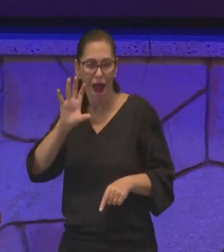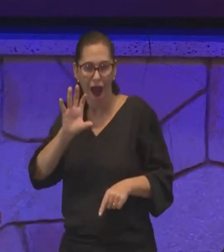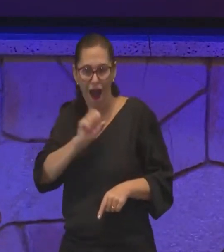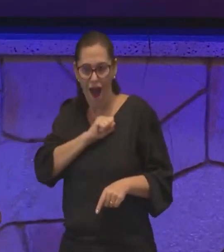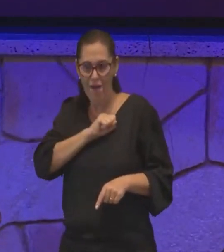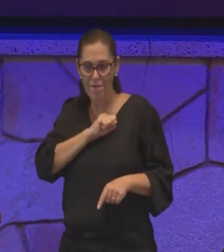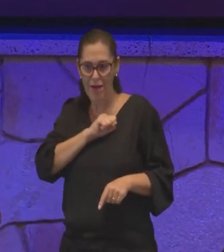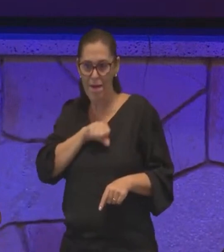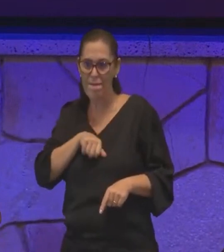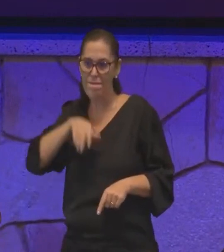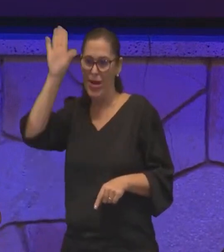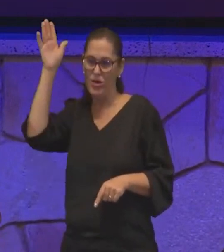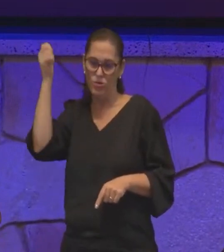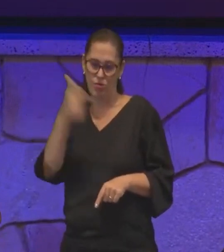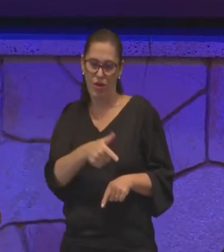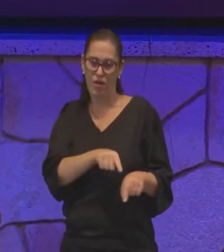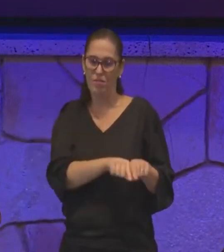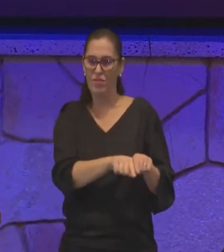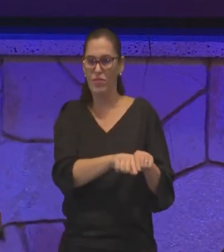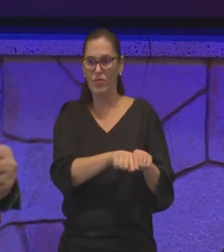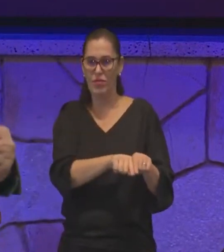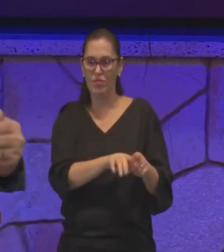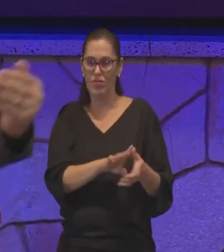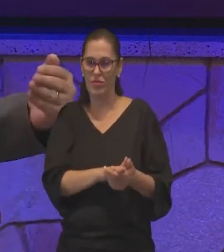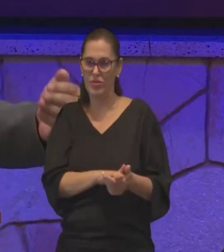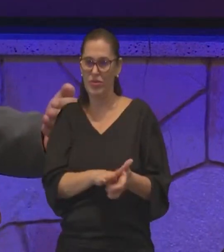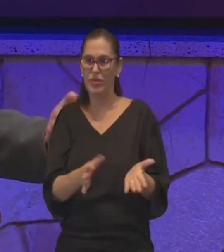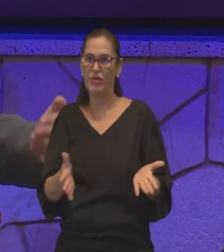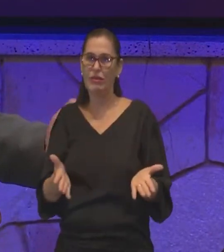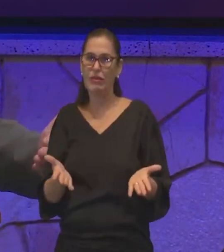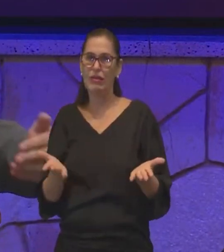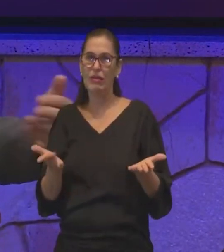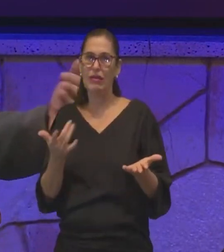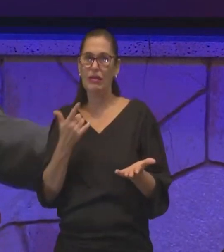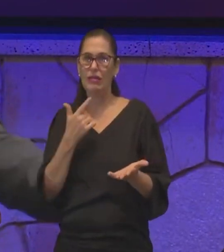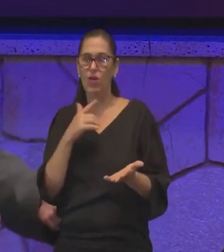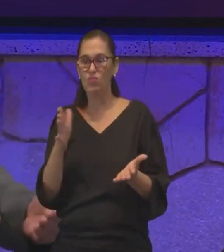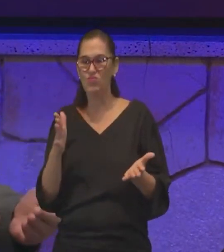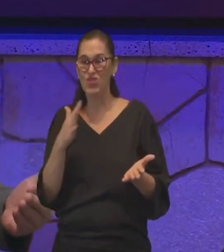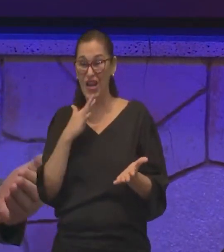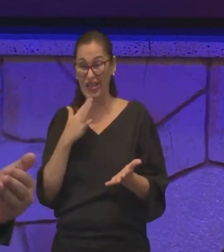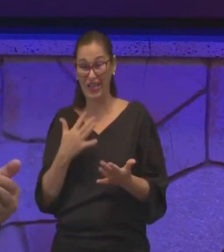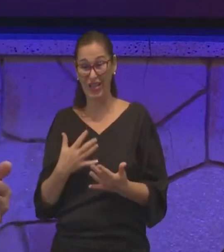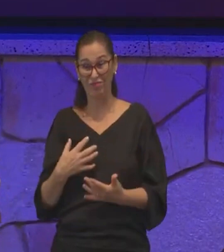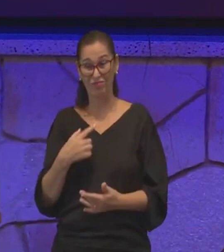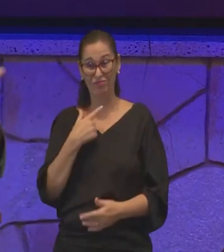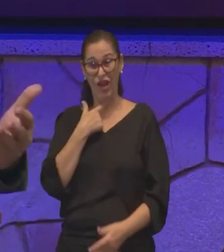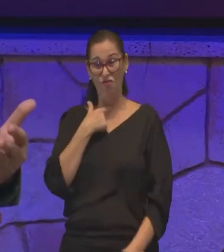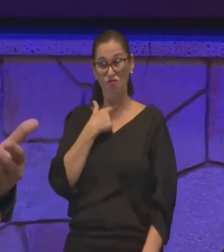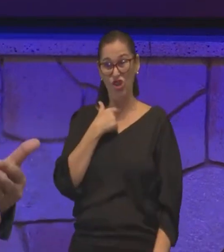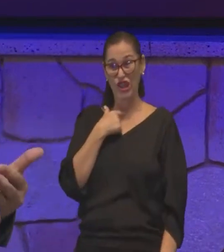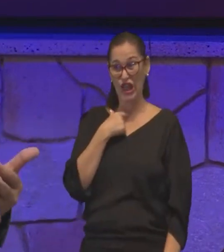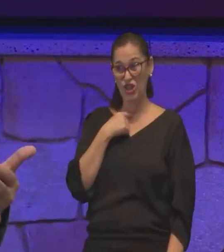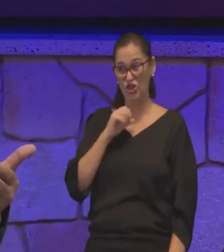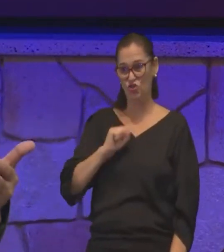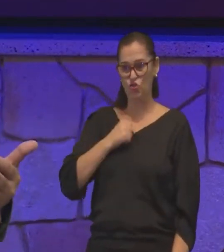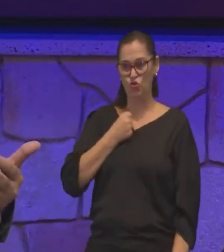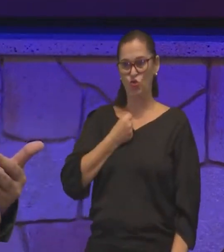José mais do que eles. Eles já possuem uma predisposição de